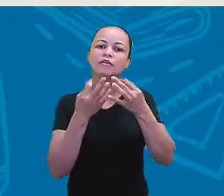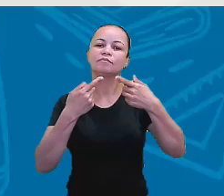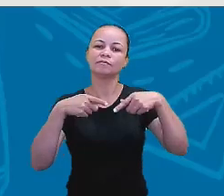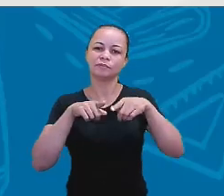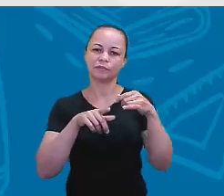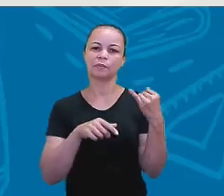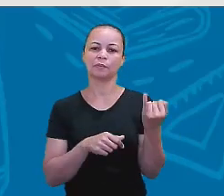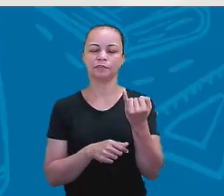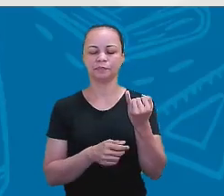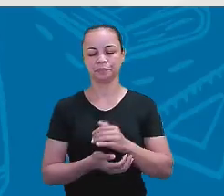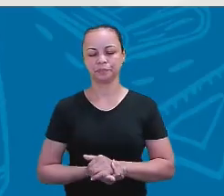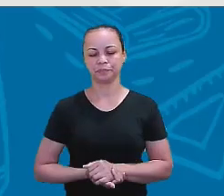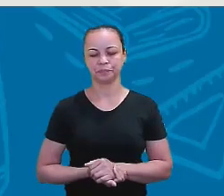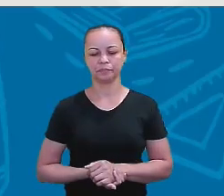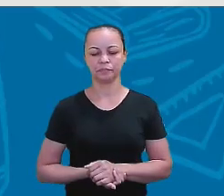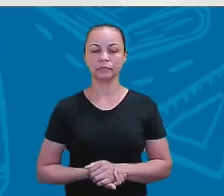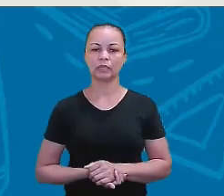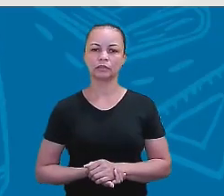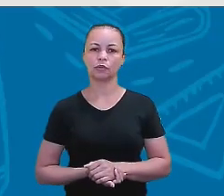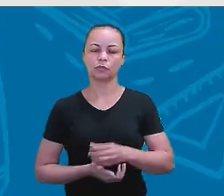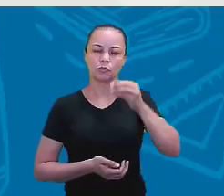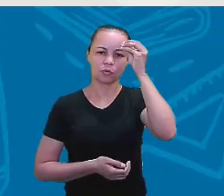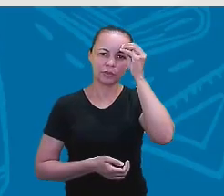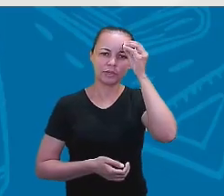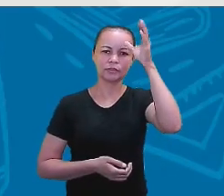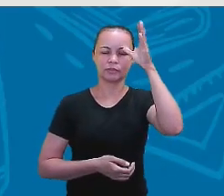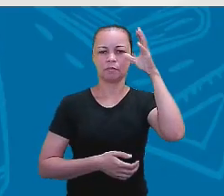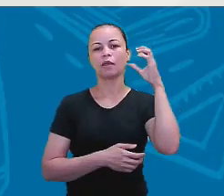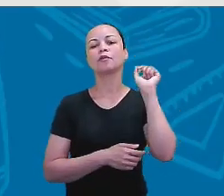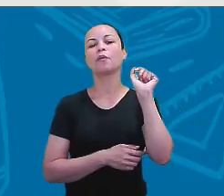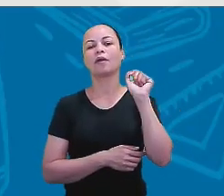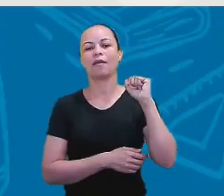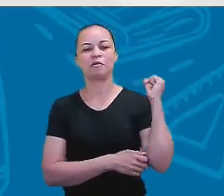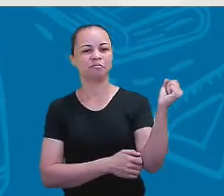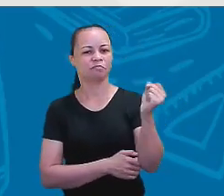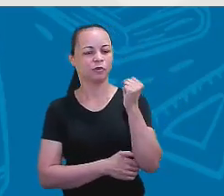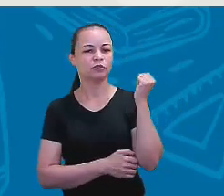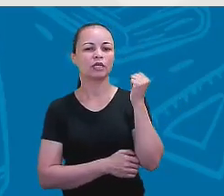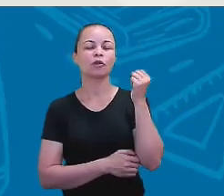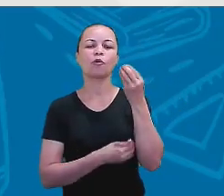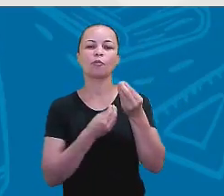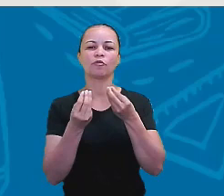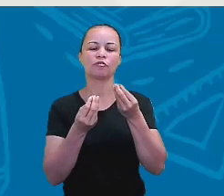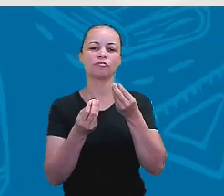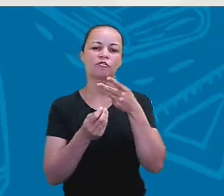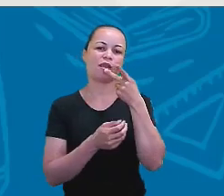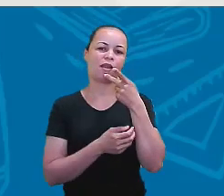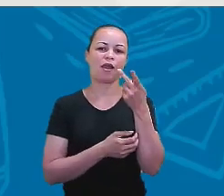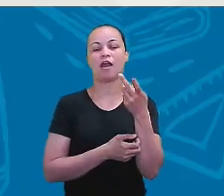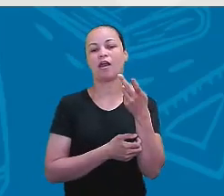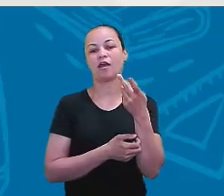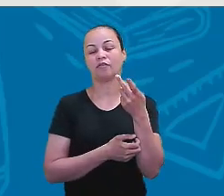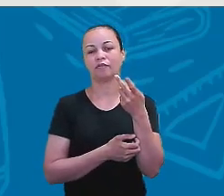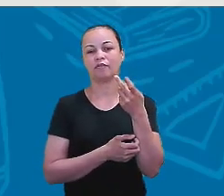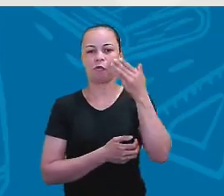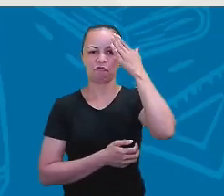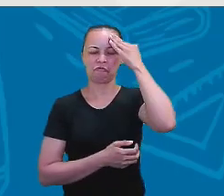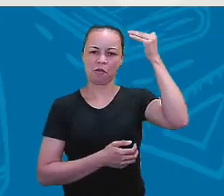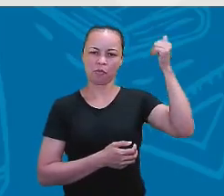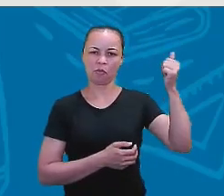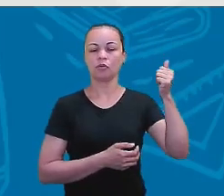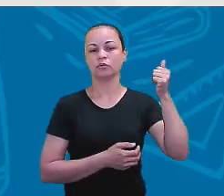Então, conhecimento é poder, como diria o nosso estimado Francis Bacon, também conhecido como Chico